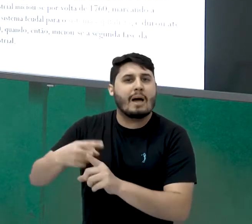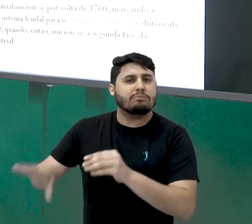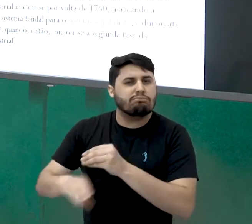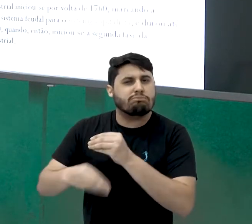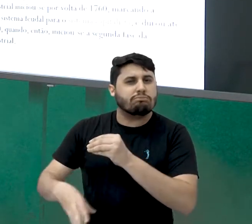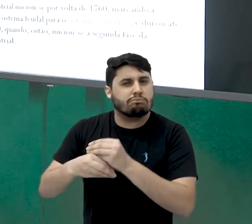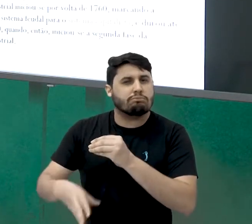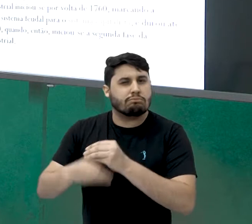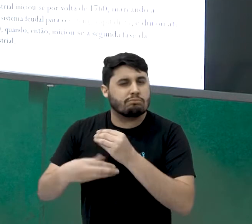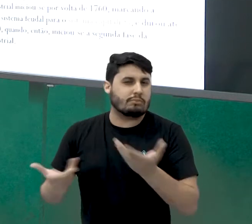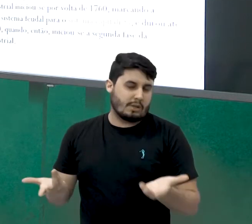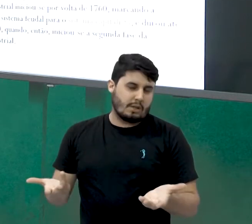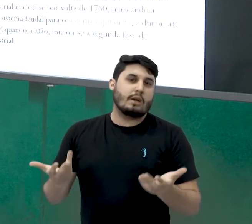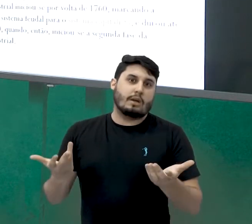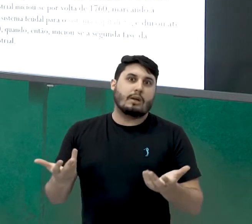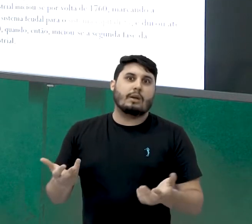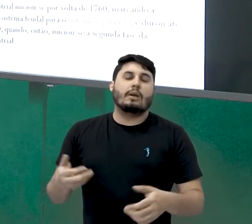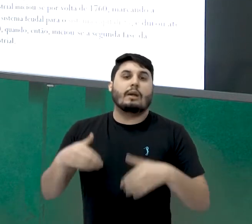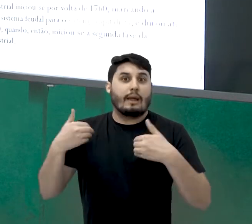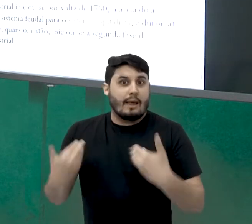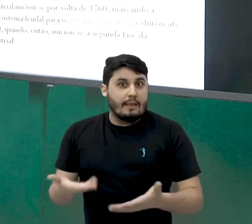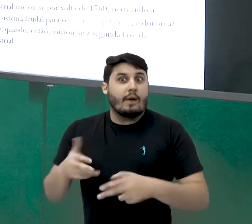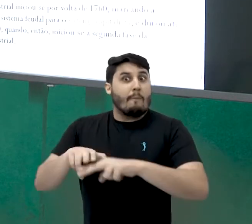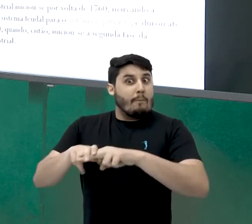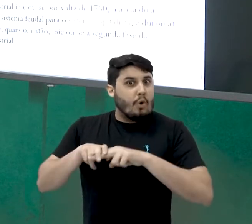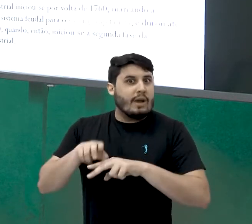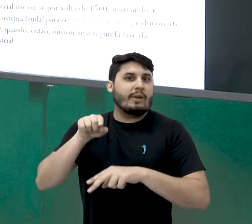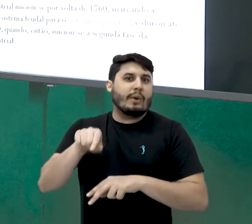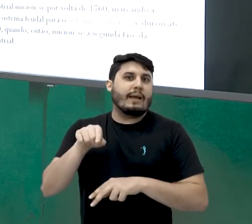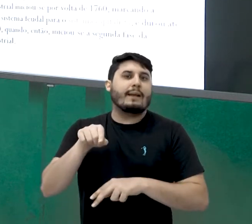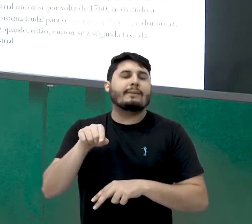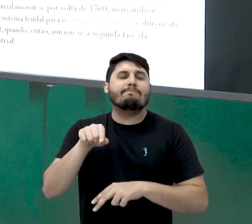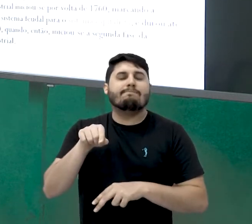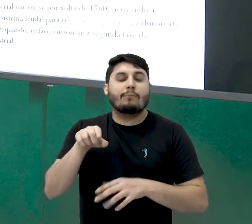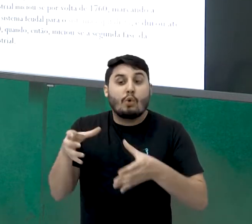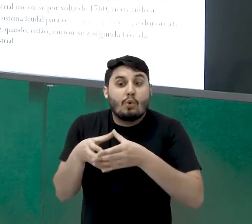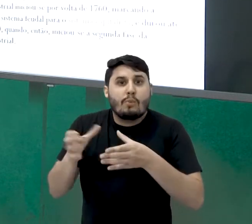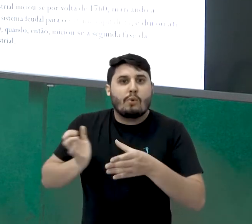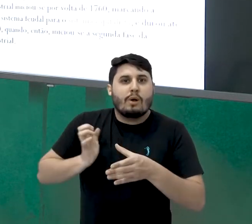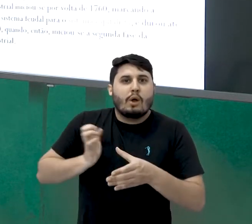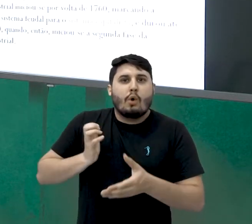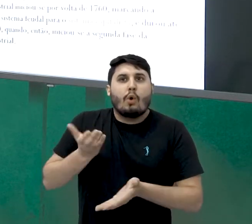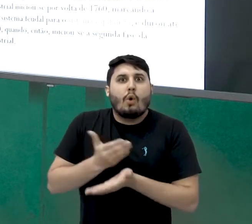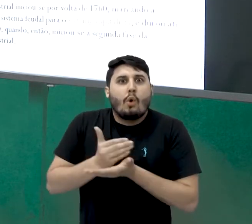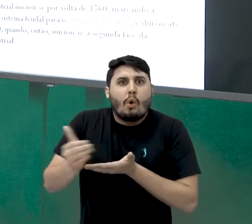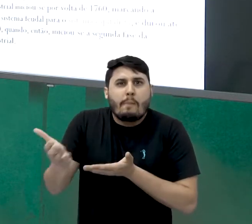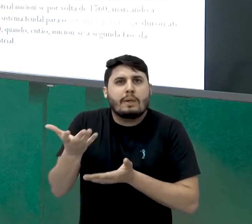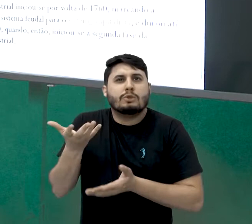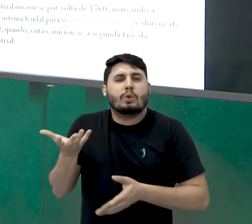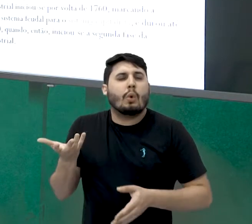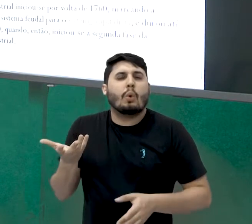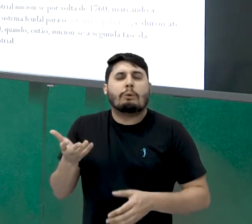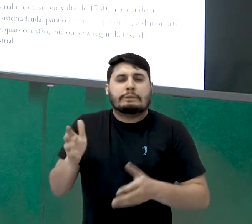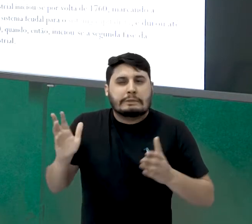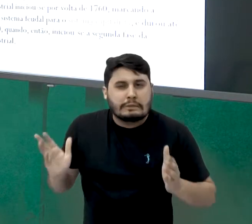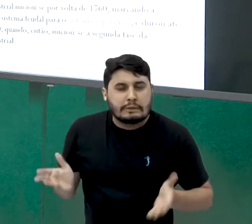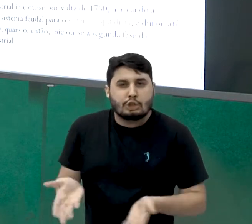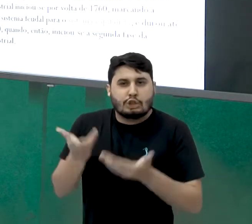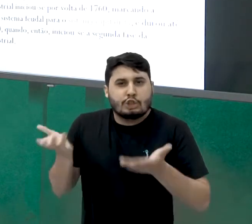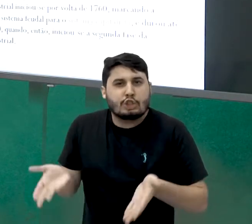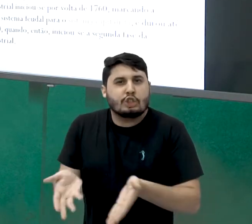lema da burguesia britânica que eles passaram a empreender dentro do sistema produtivo, né? Com as